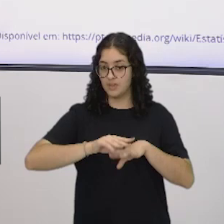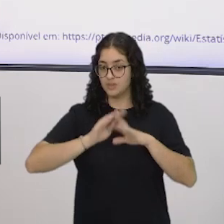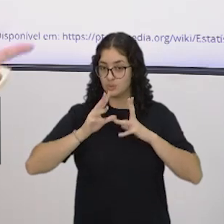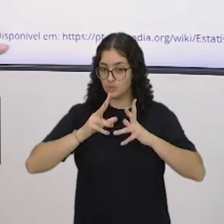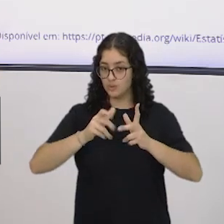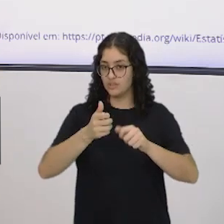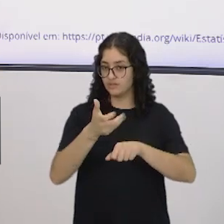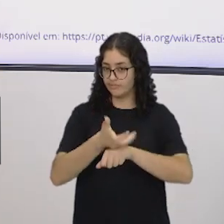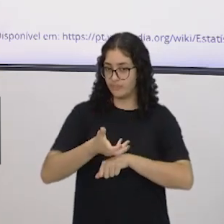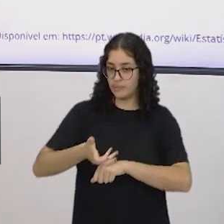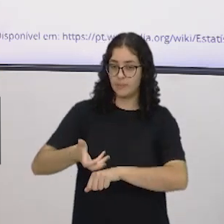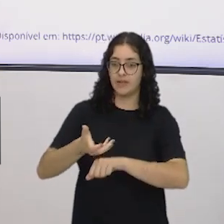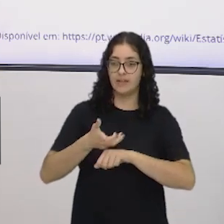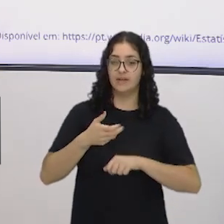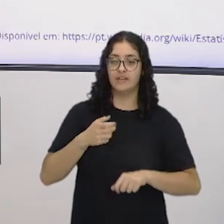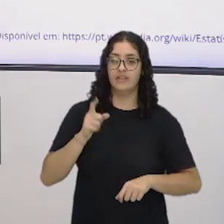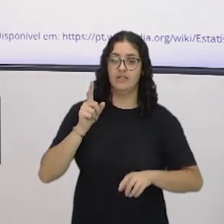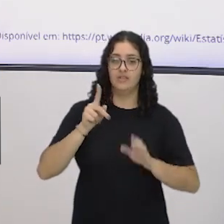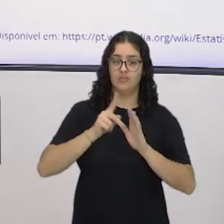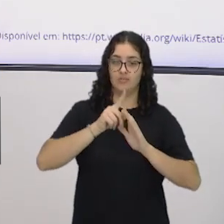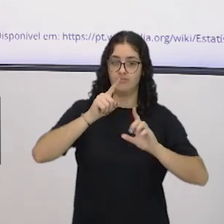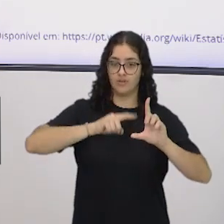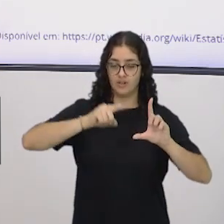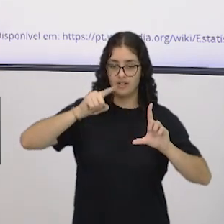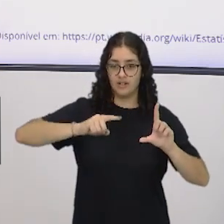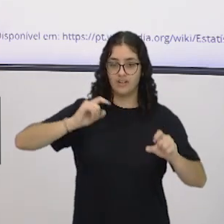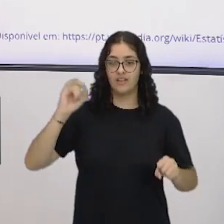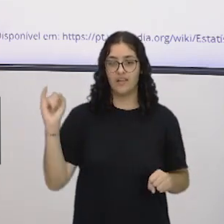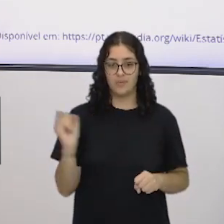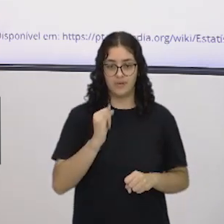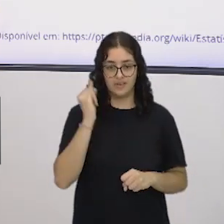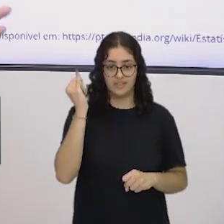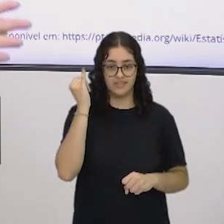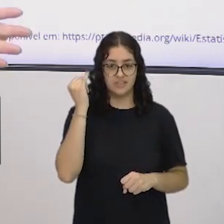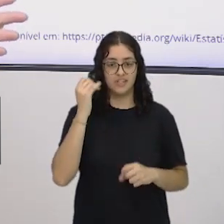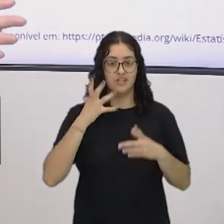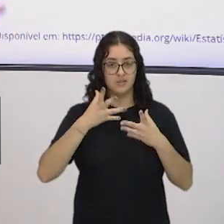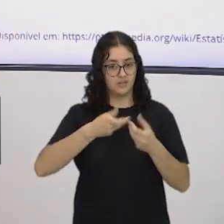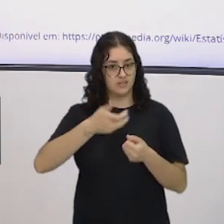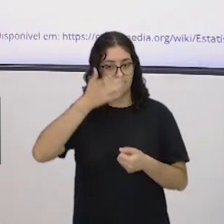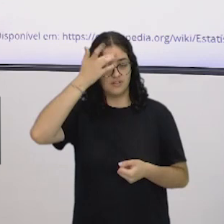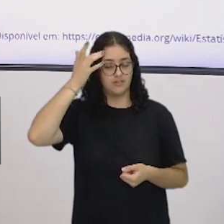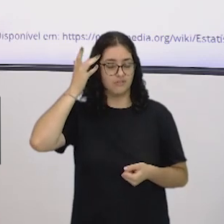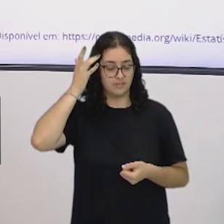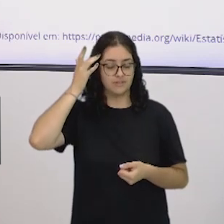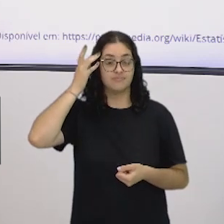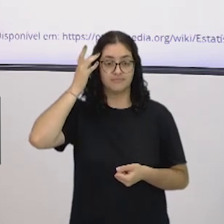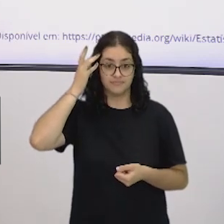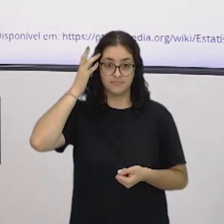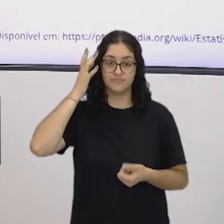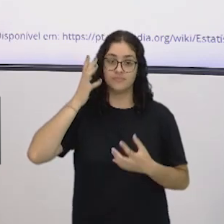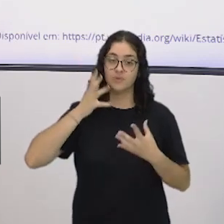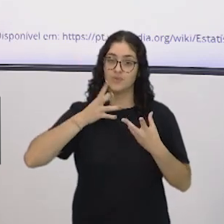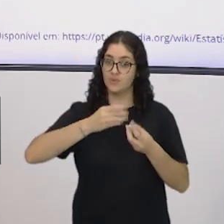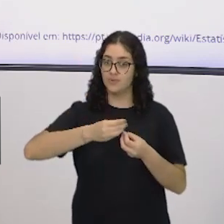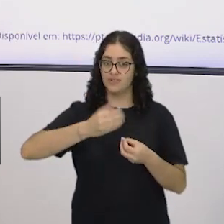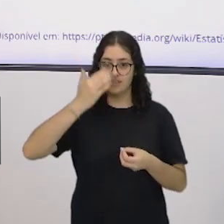as outras áreas, essa estatística é importante. Para todo mundo, né, João? Para todos os